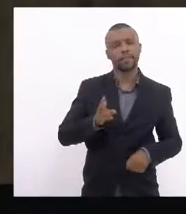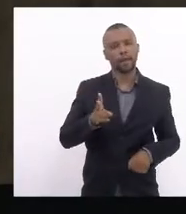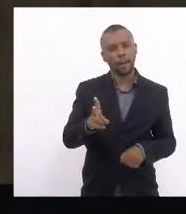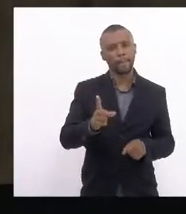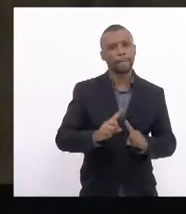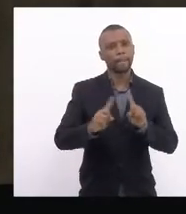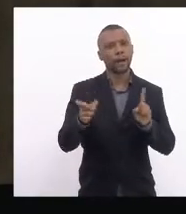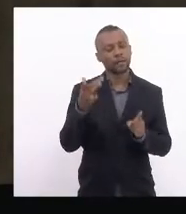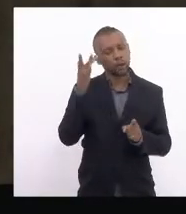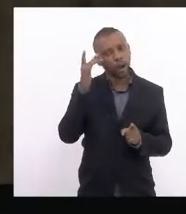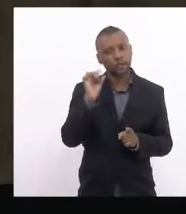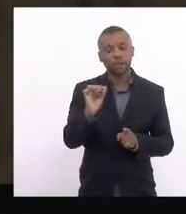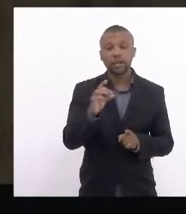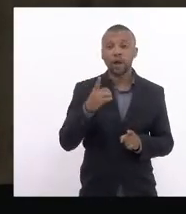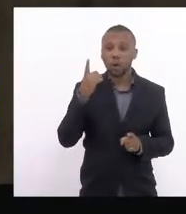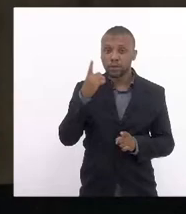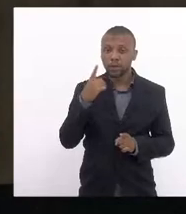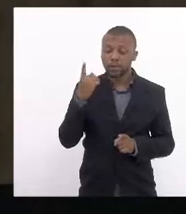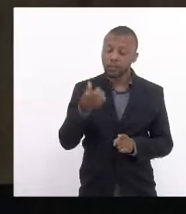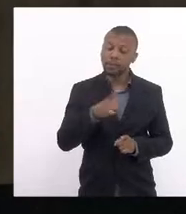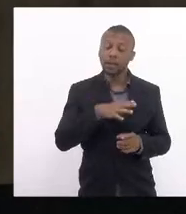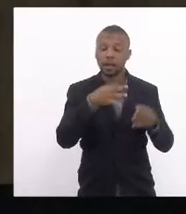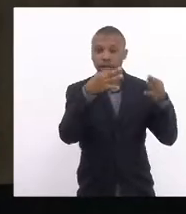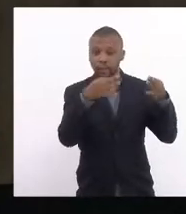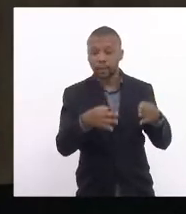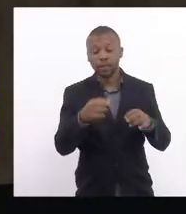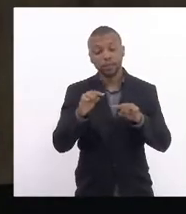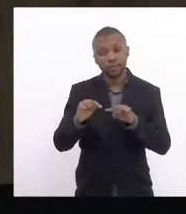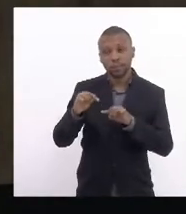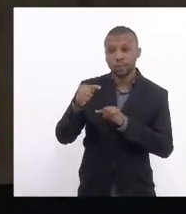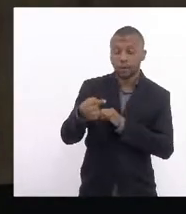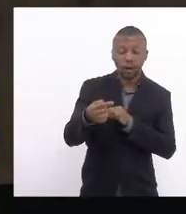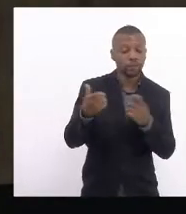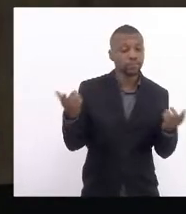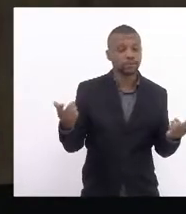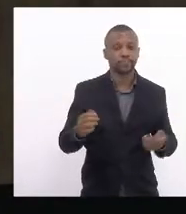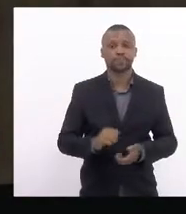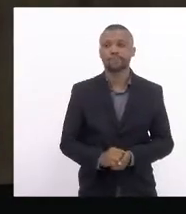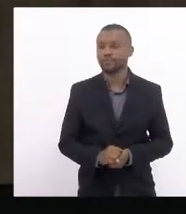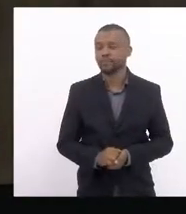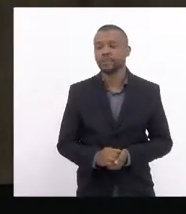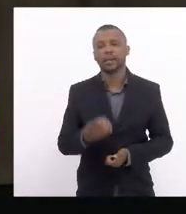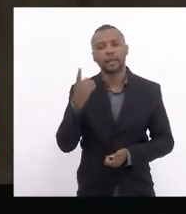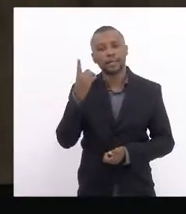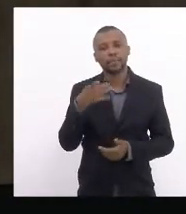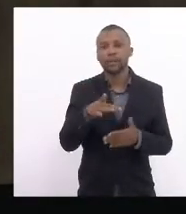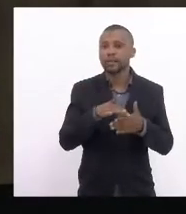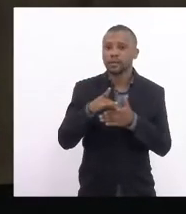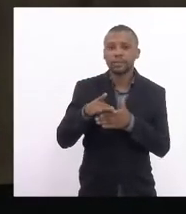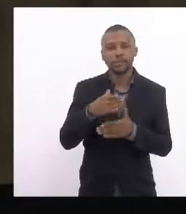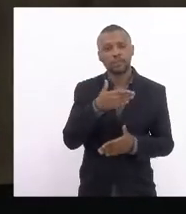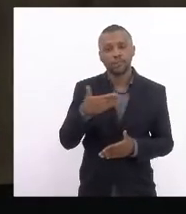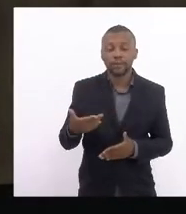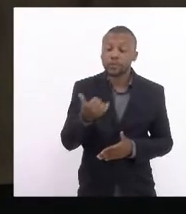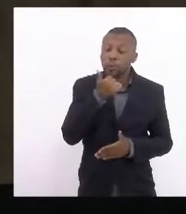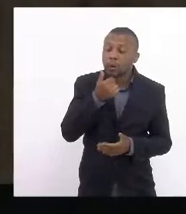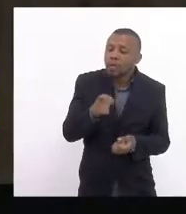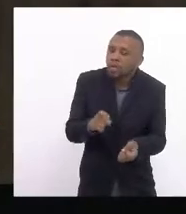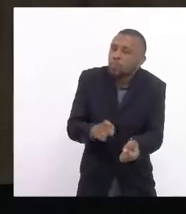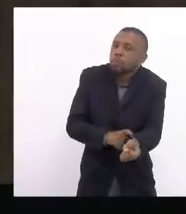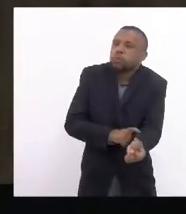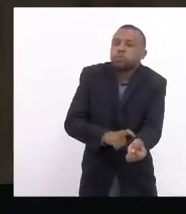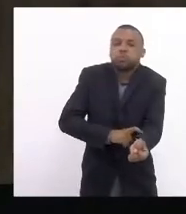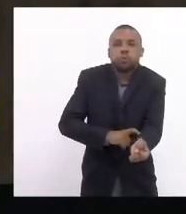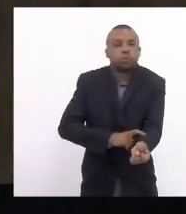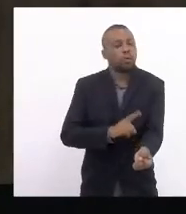que o deputado Duarte está correto, deixar para o próximo. Deputado líder do governo, Márcio Pacheco, não fique nervoso, só não